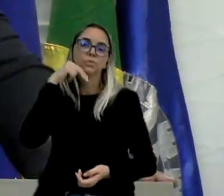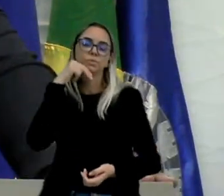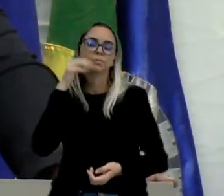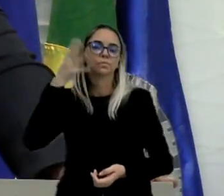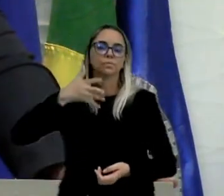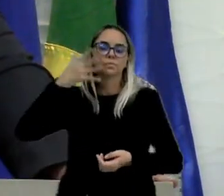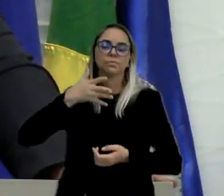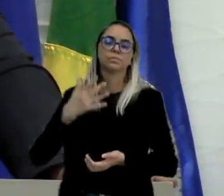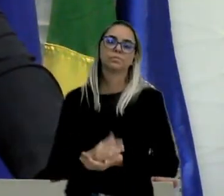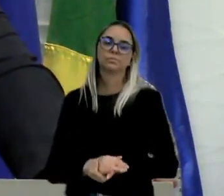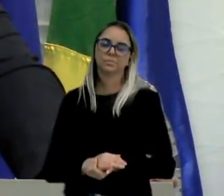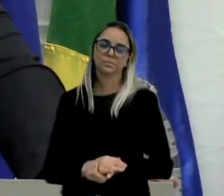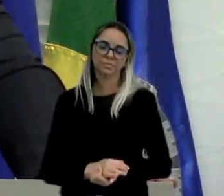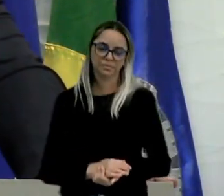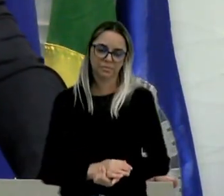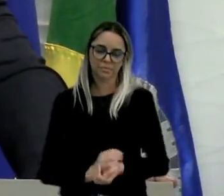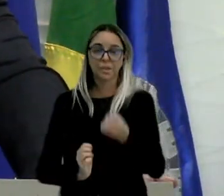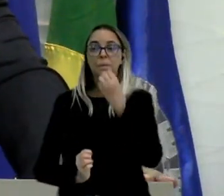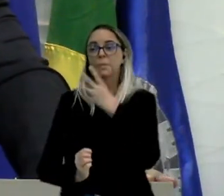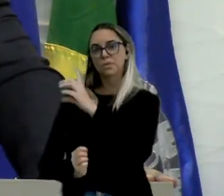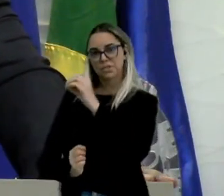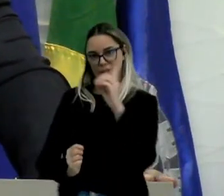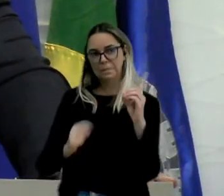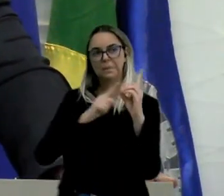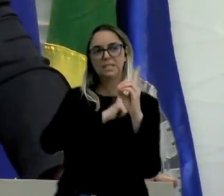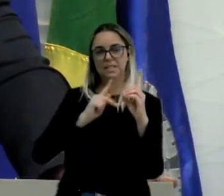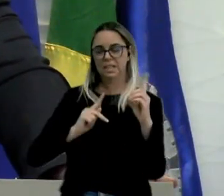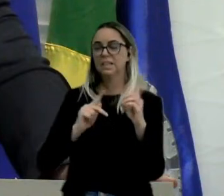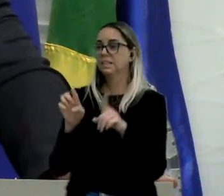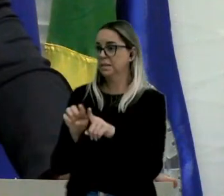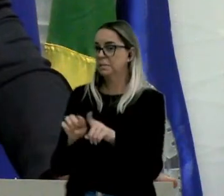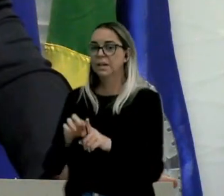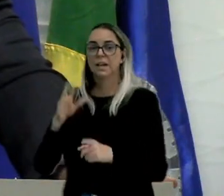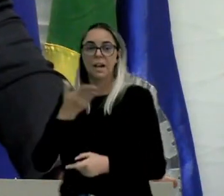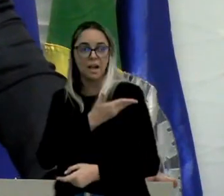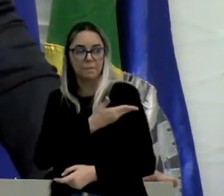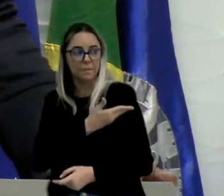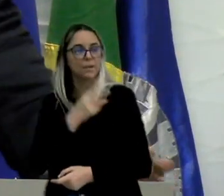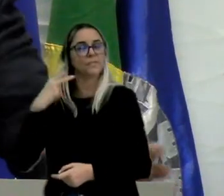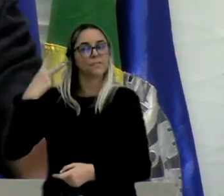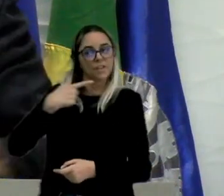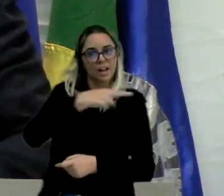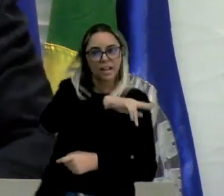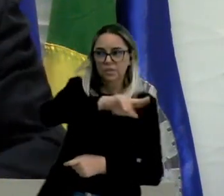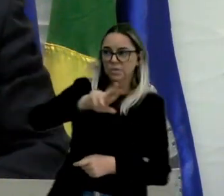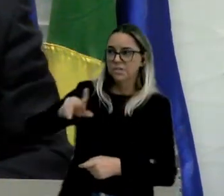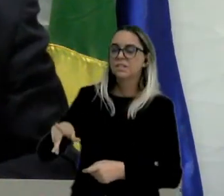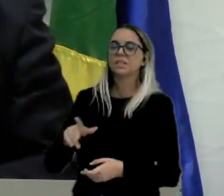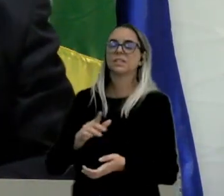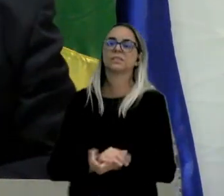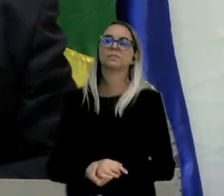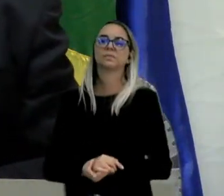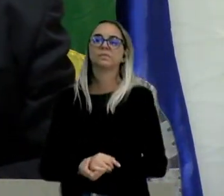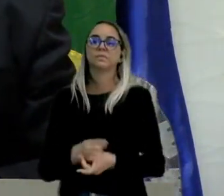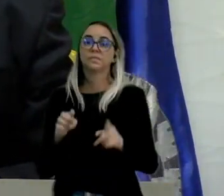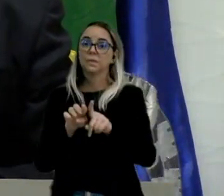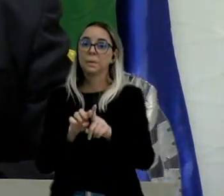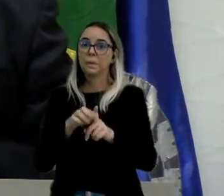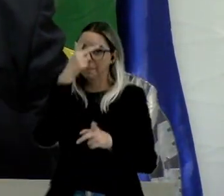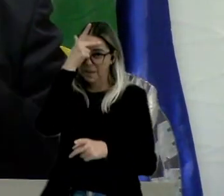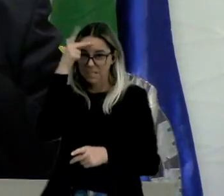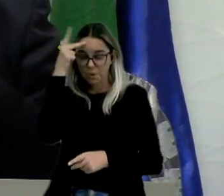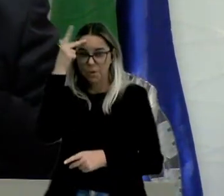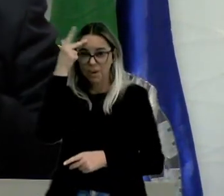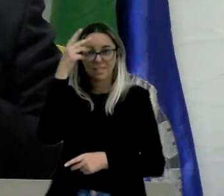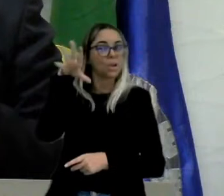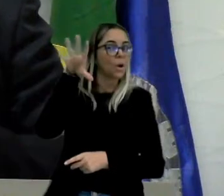Vereador Bom dia senhor presidente colegas vereadores vereadoras pessoal que nos acompanha através da